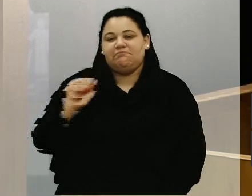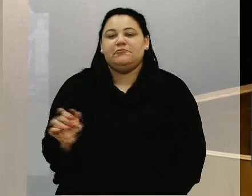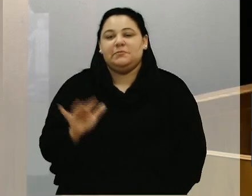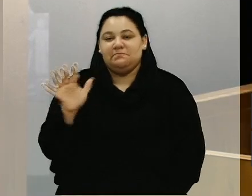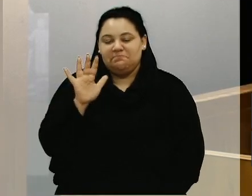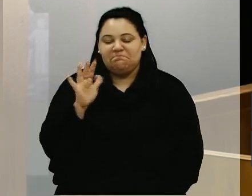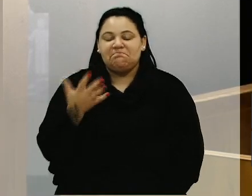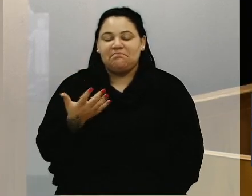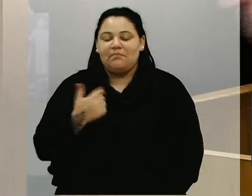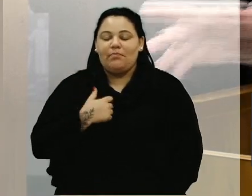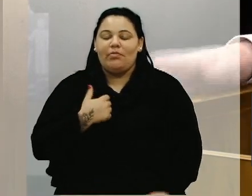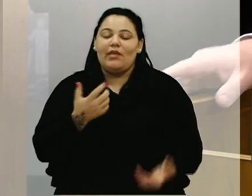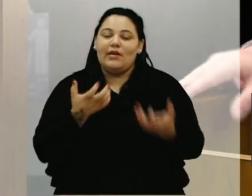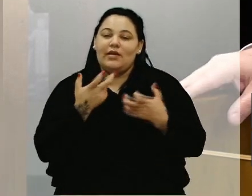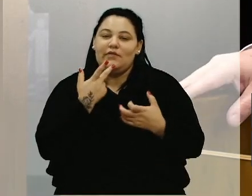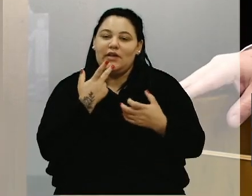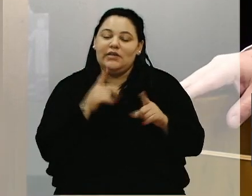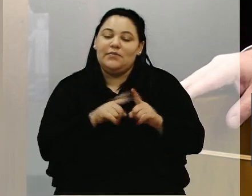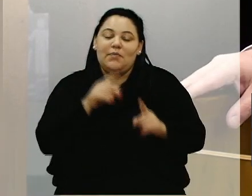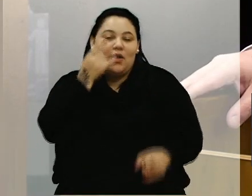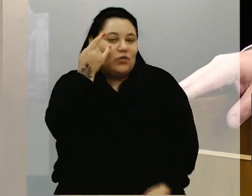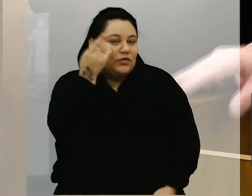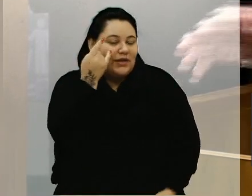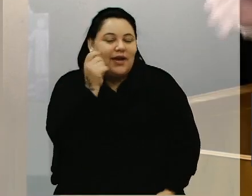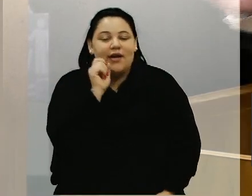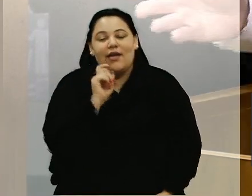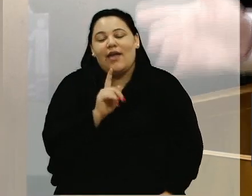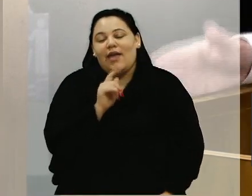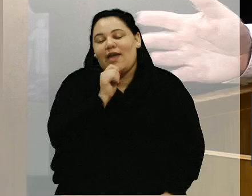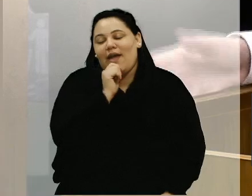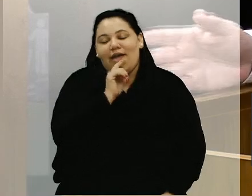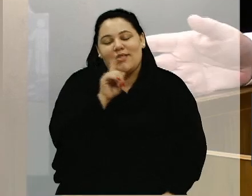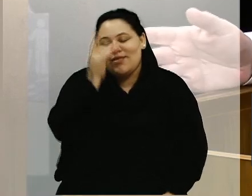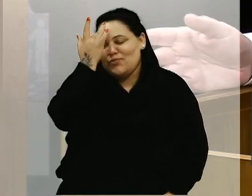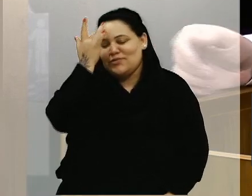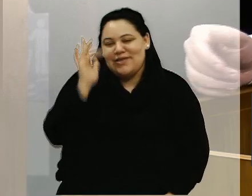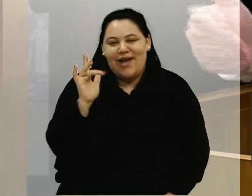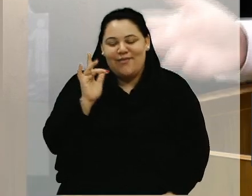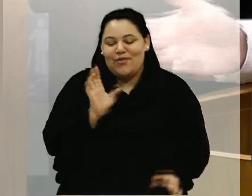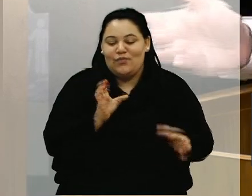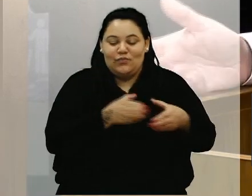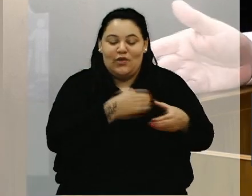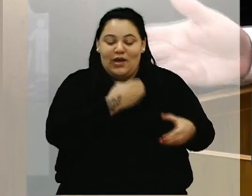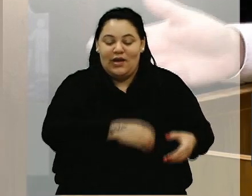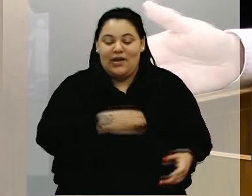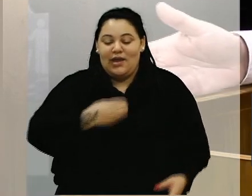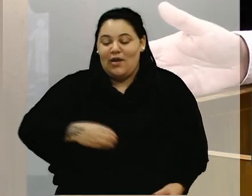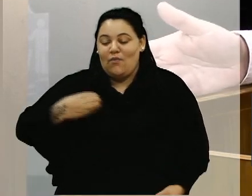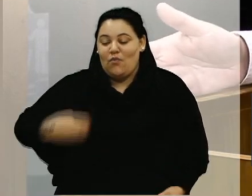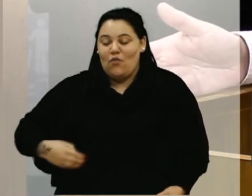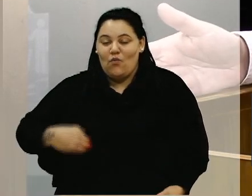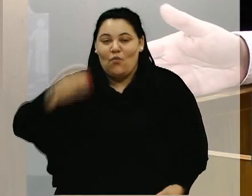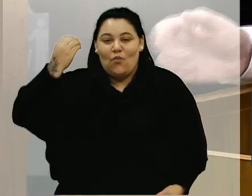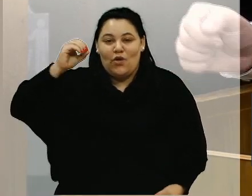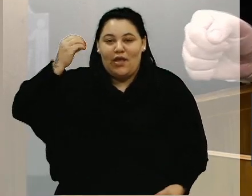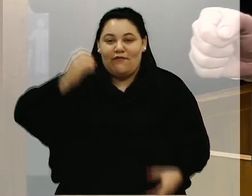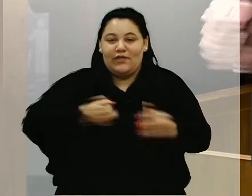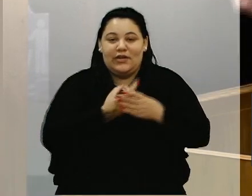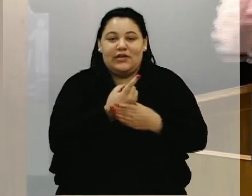aqui quero trazer uma curiosidade, para quem não sabe, o time do Grêmio, lá de Porto Alegre, ele foi fundado em